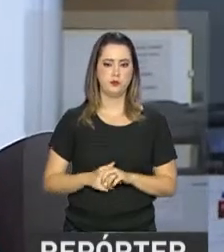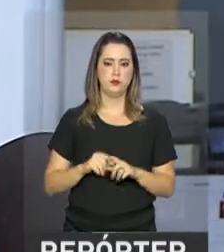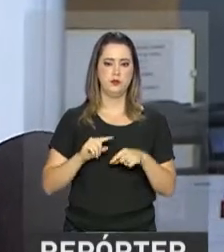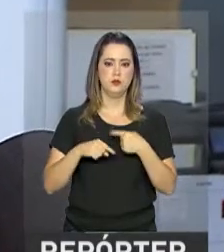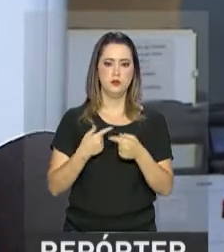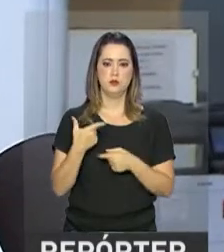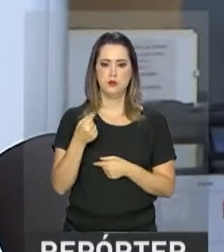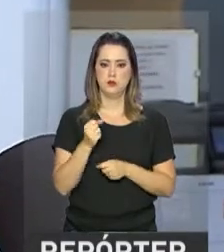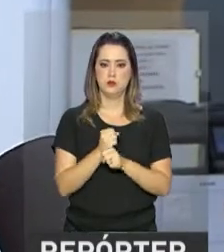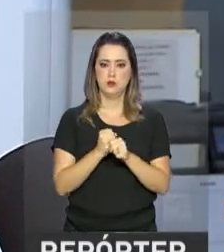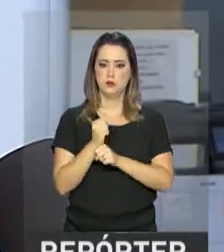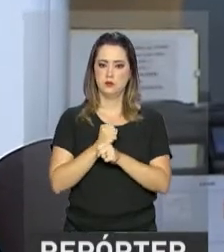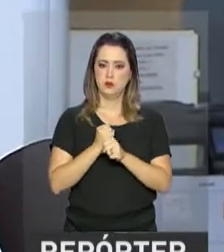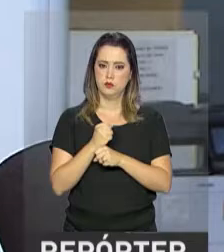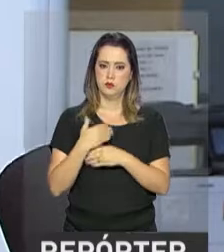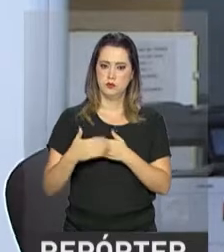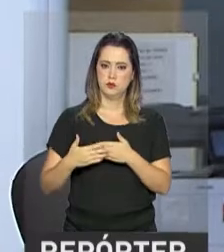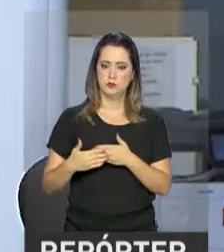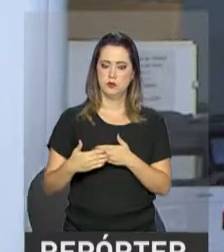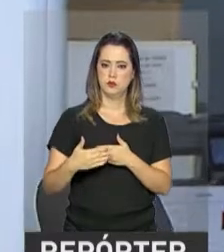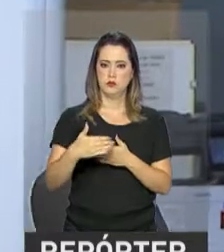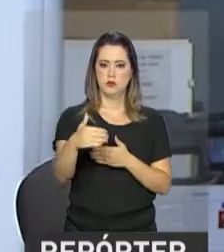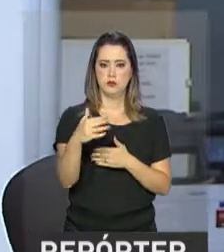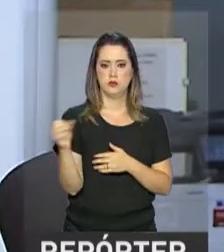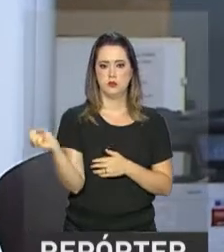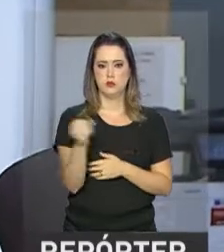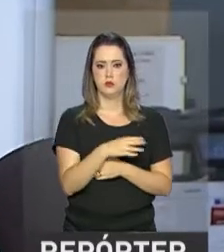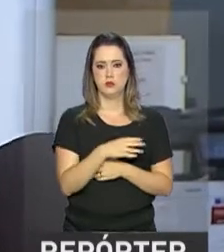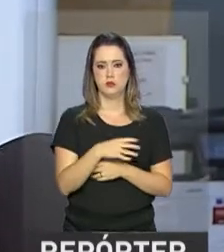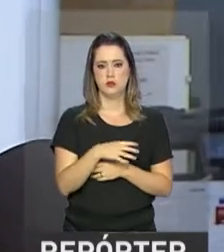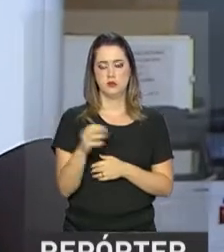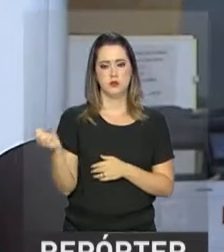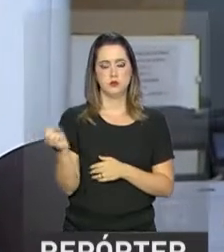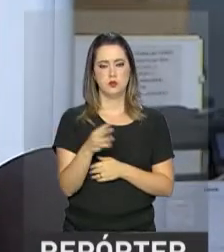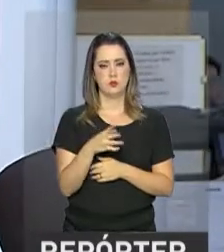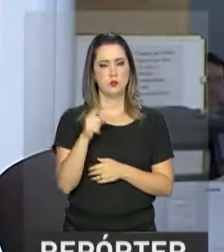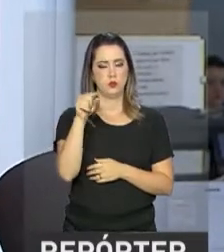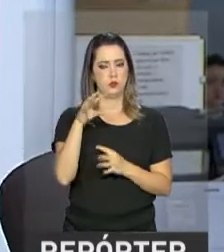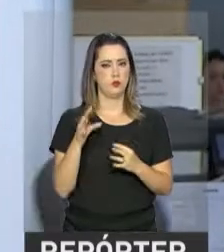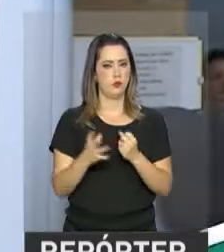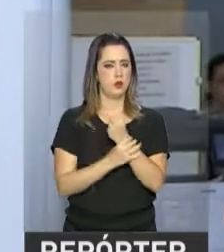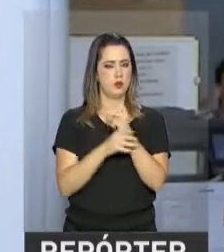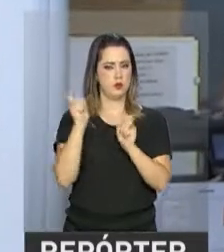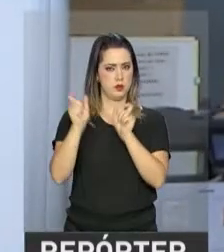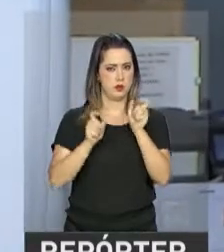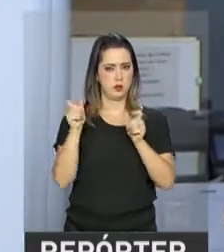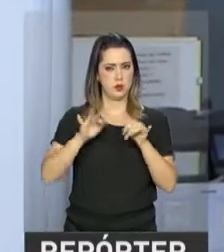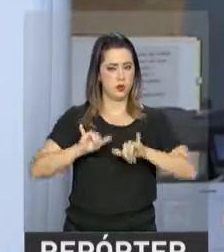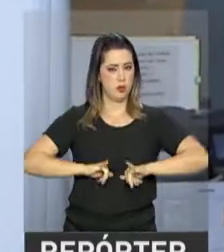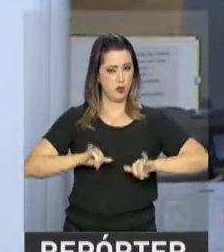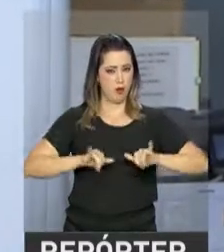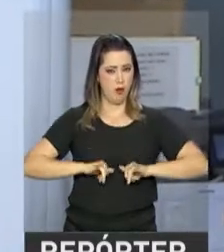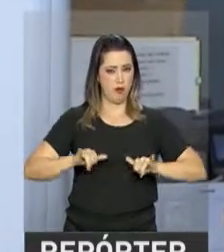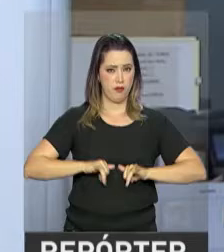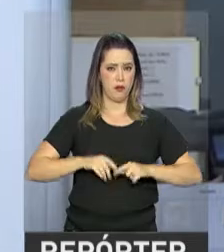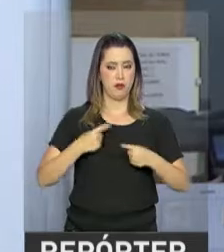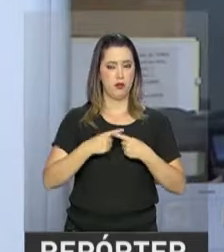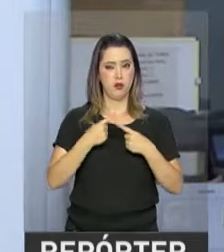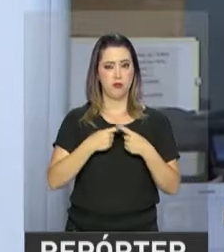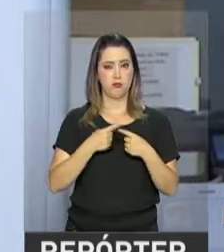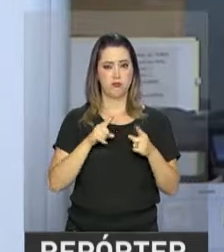é isso que vim com de uma forma de modernizar a questão da seca dança dessas vítimas sim porque